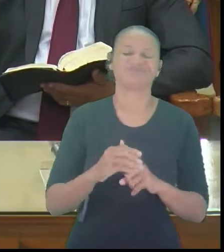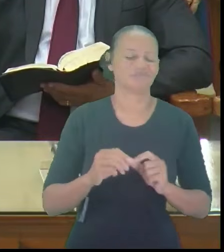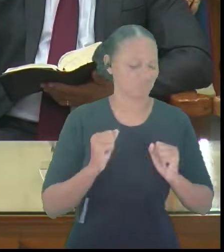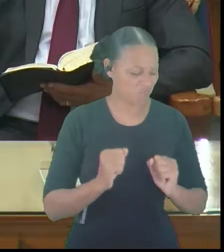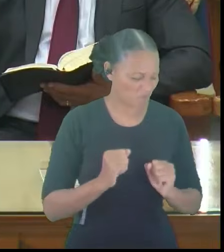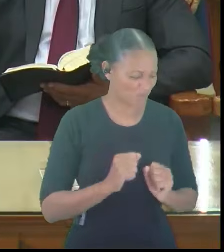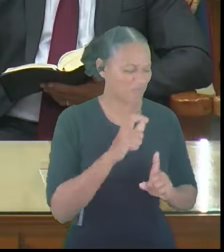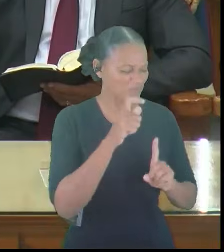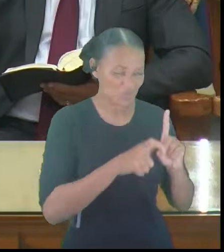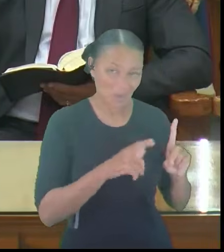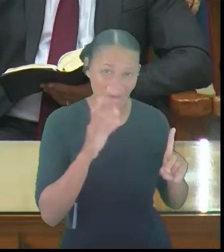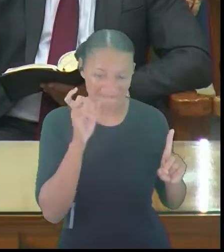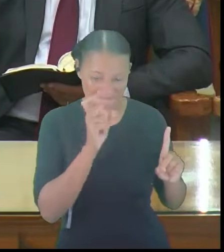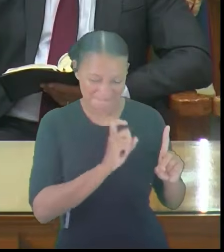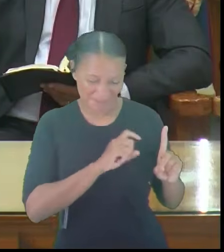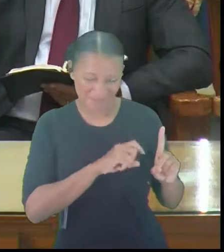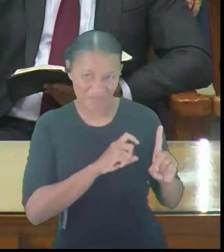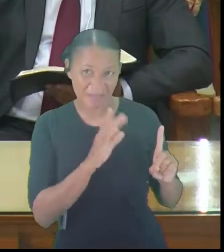Poderia.